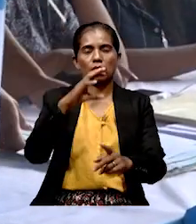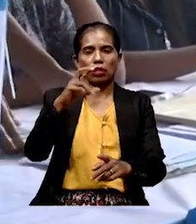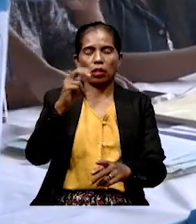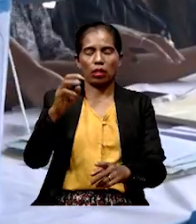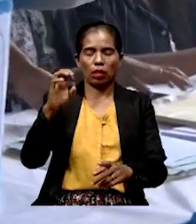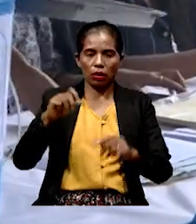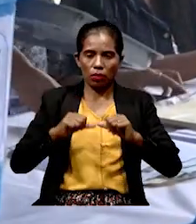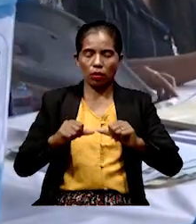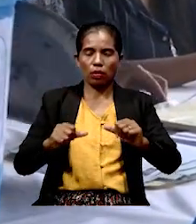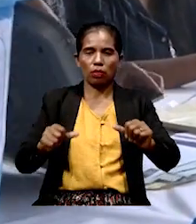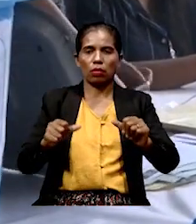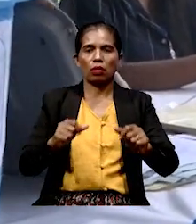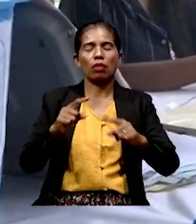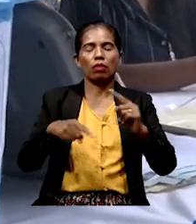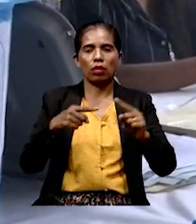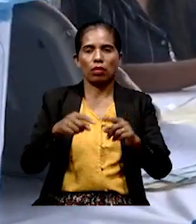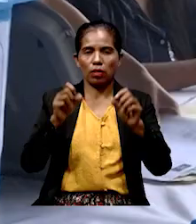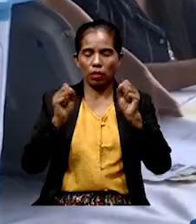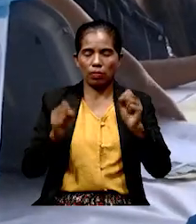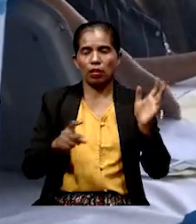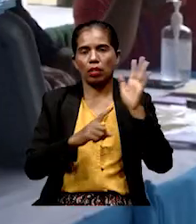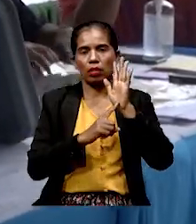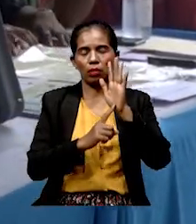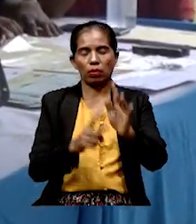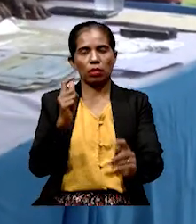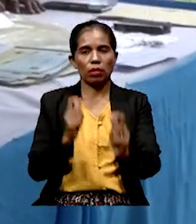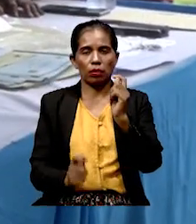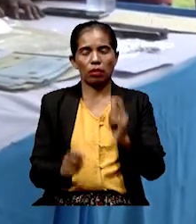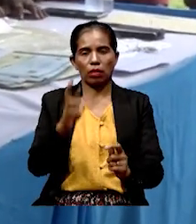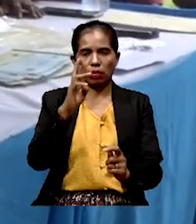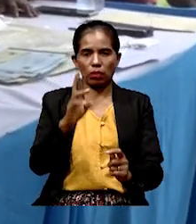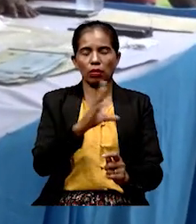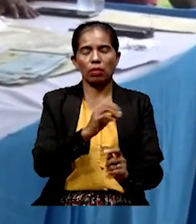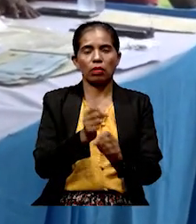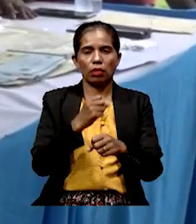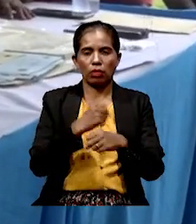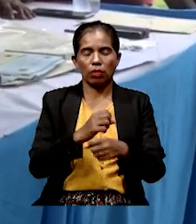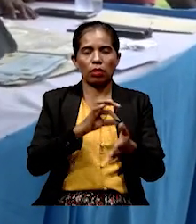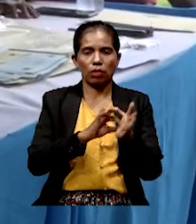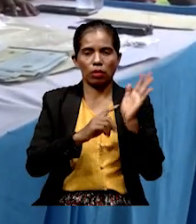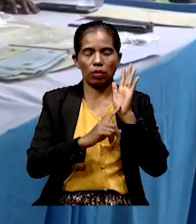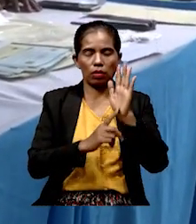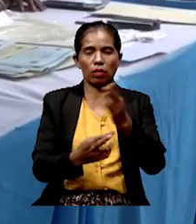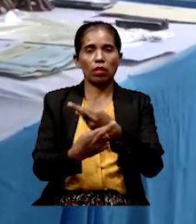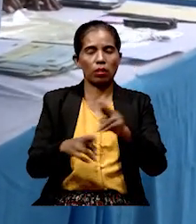continua lao no banhira conclui maxi submete ba ia tribunal recurso ho di halo validação